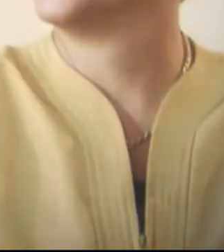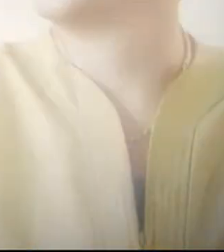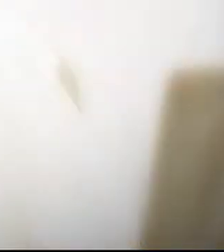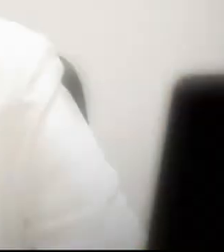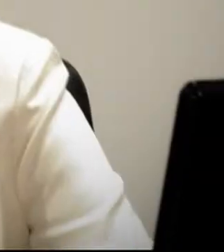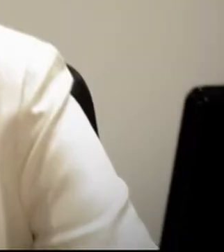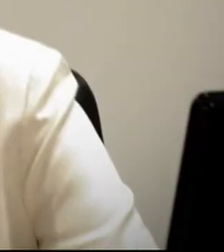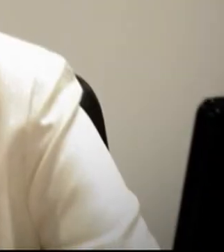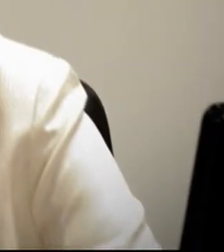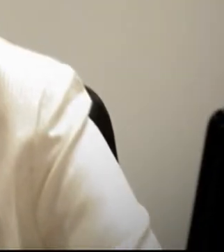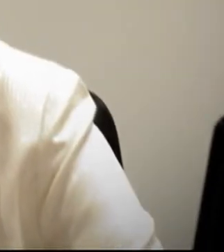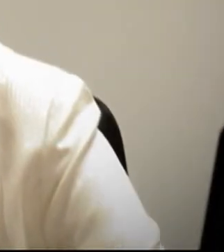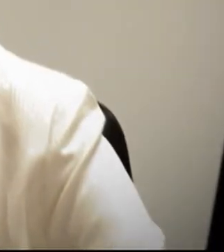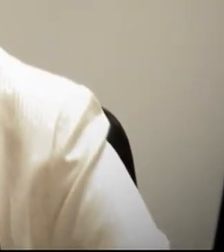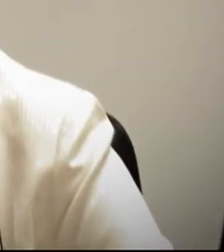o